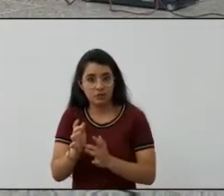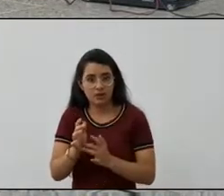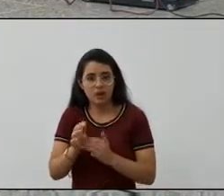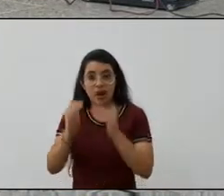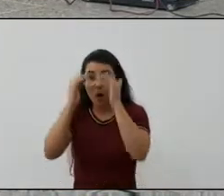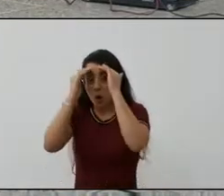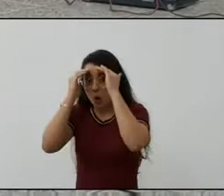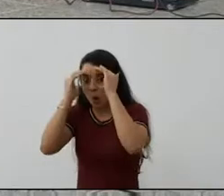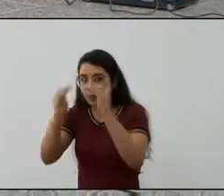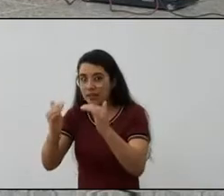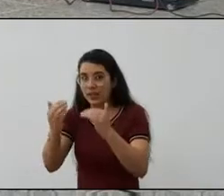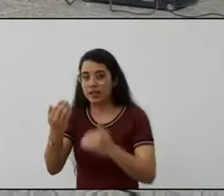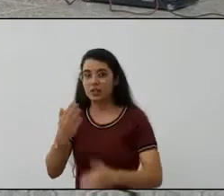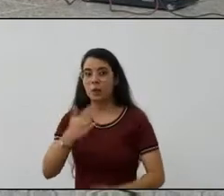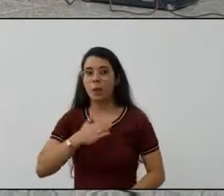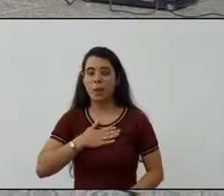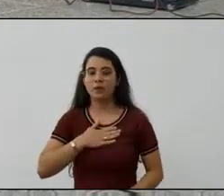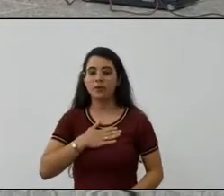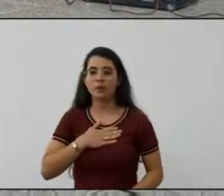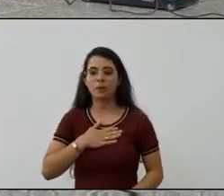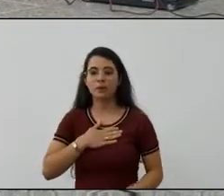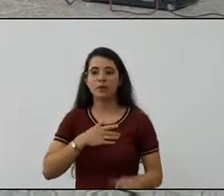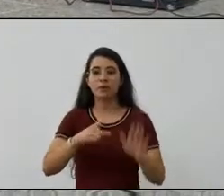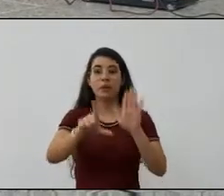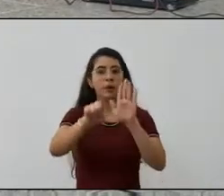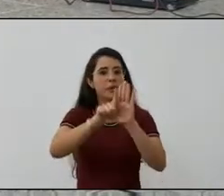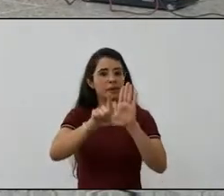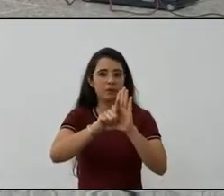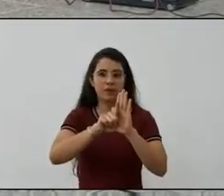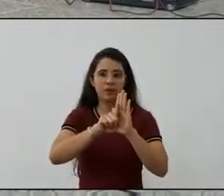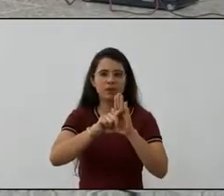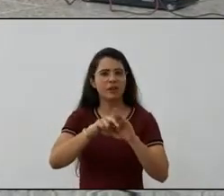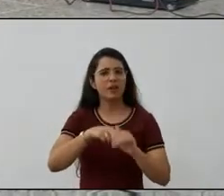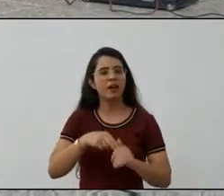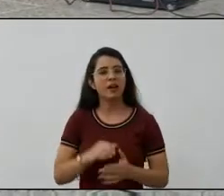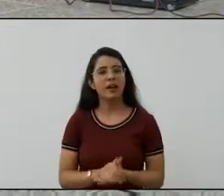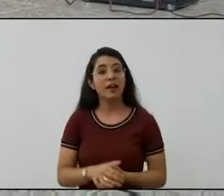obedecerão os meus mandamentos. Olha como é simples.